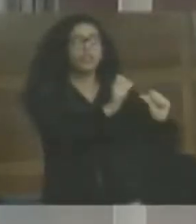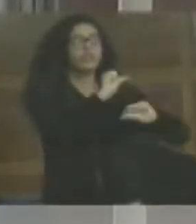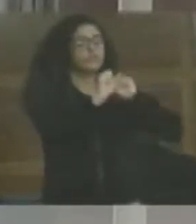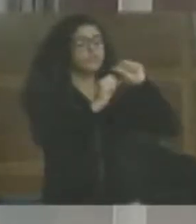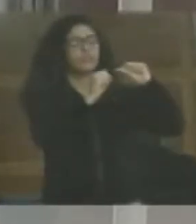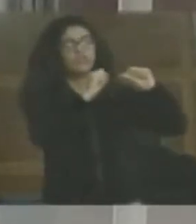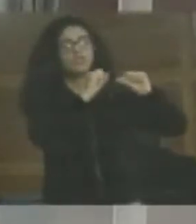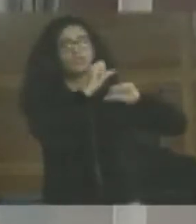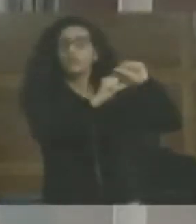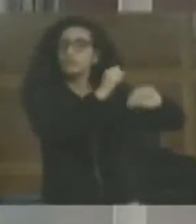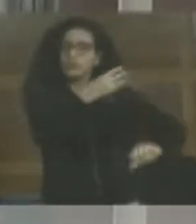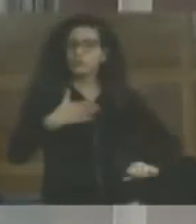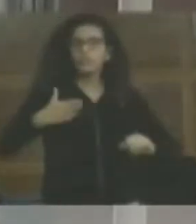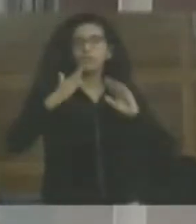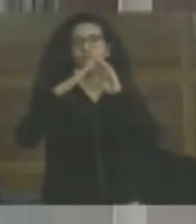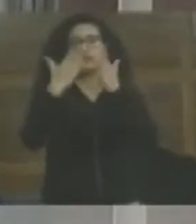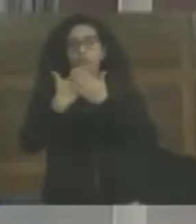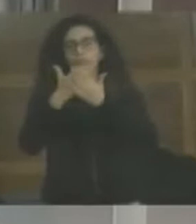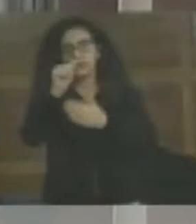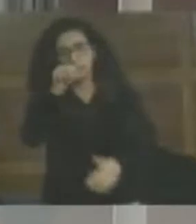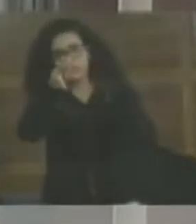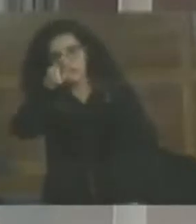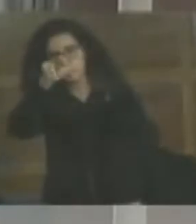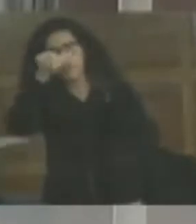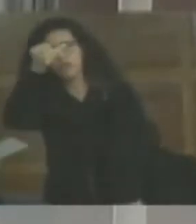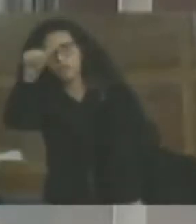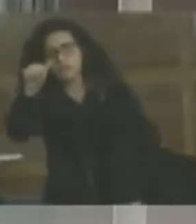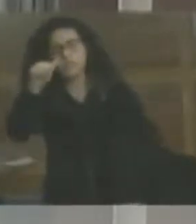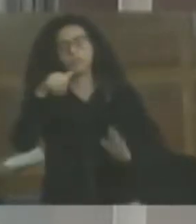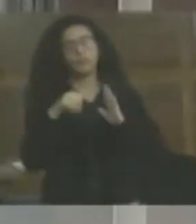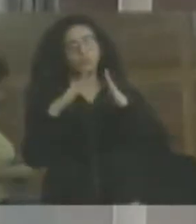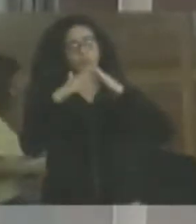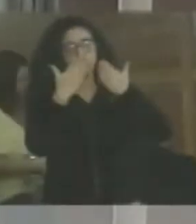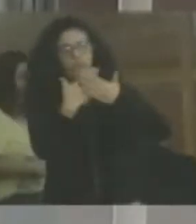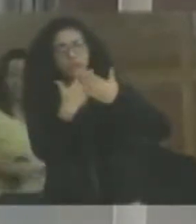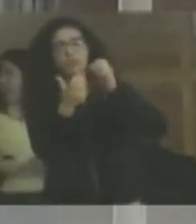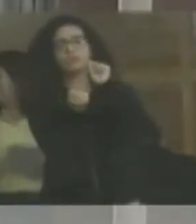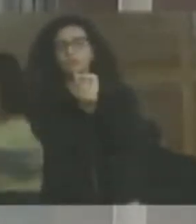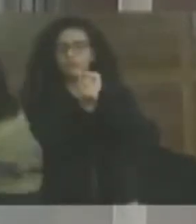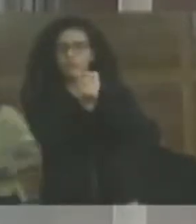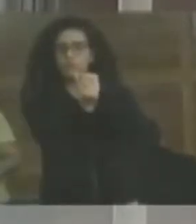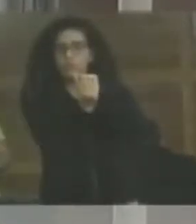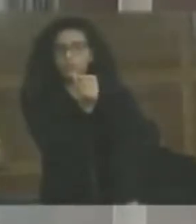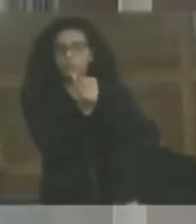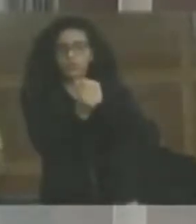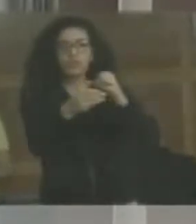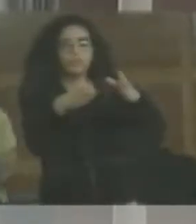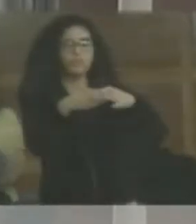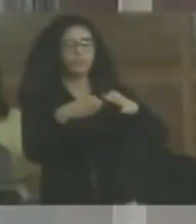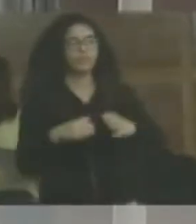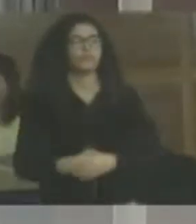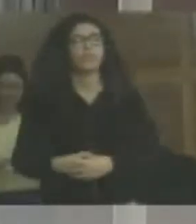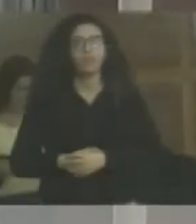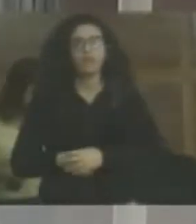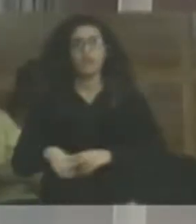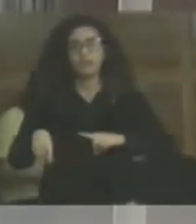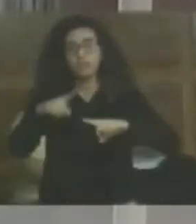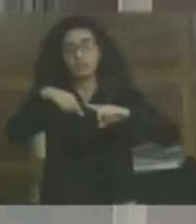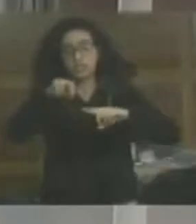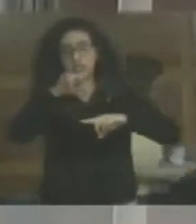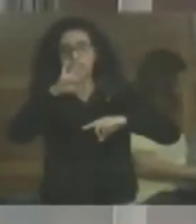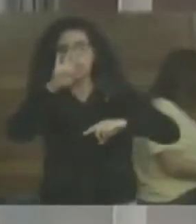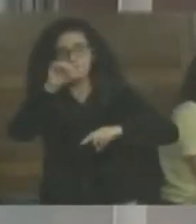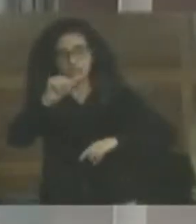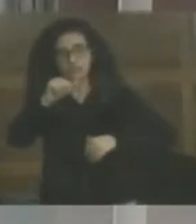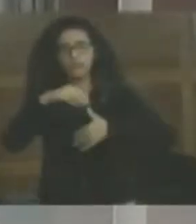Áurea Pires da Gama em Escola Quilombola, localizada na rodovia Procurador Haroldo Fernandes Duarte, quilômetro 501, no bairro lá da